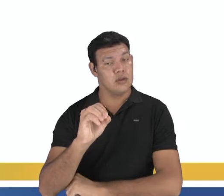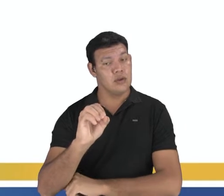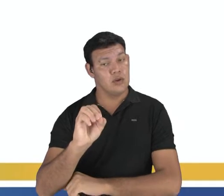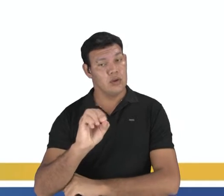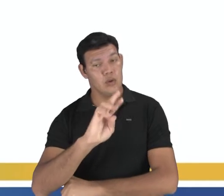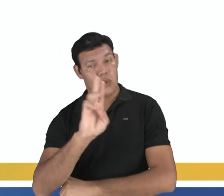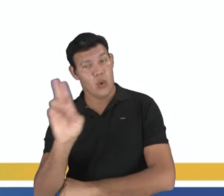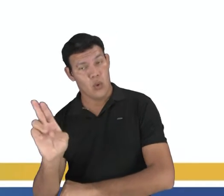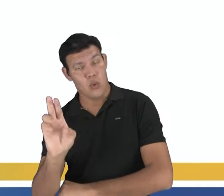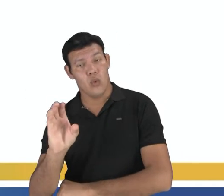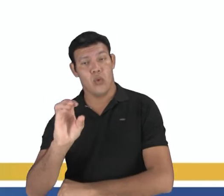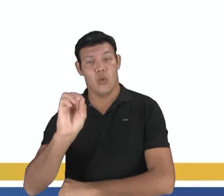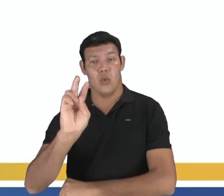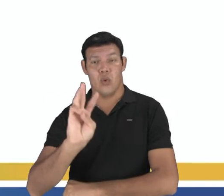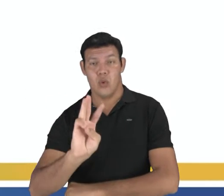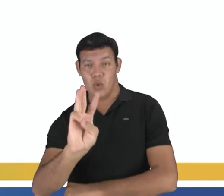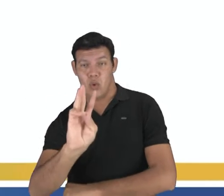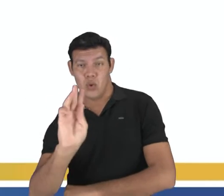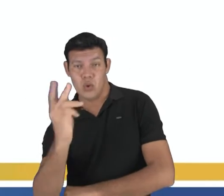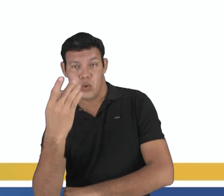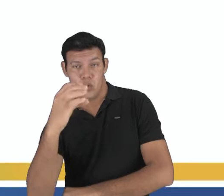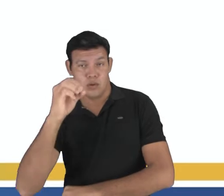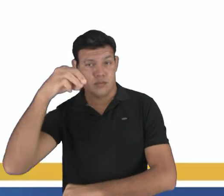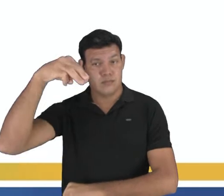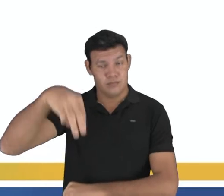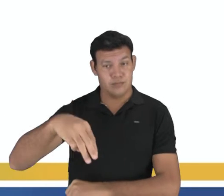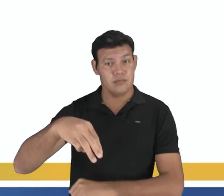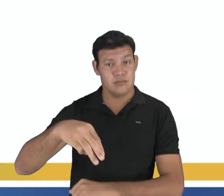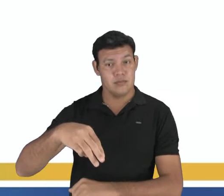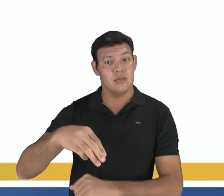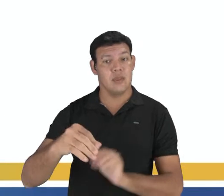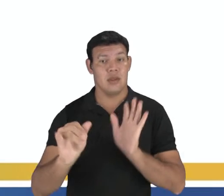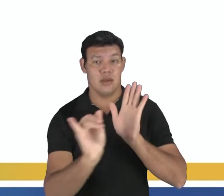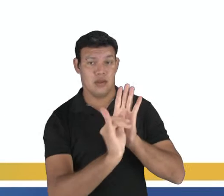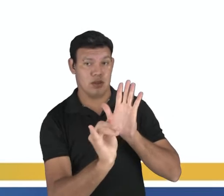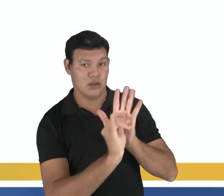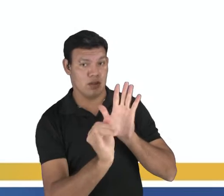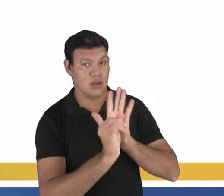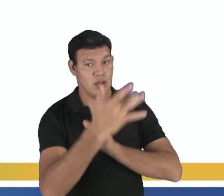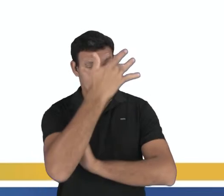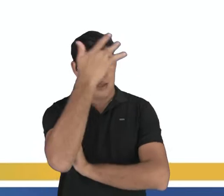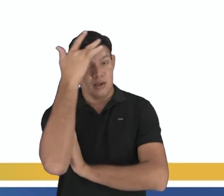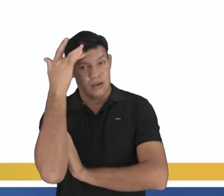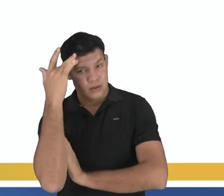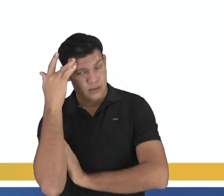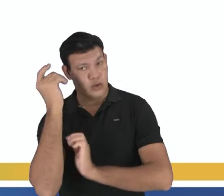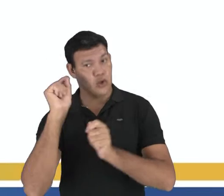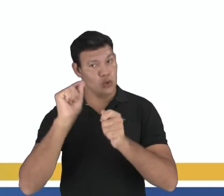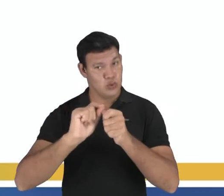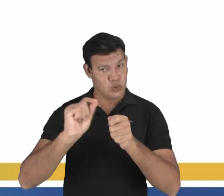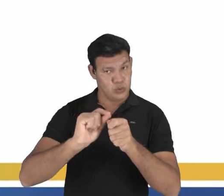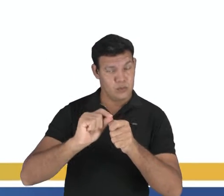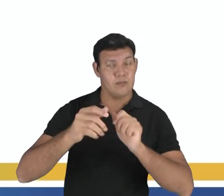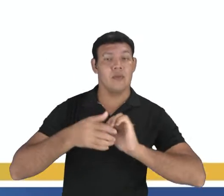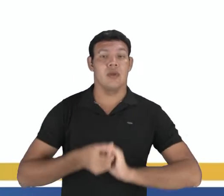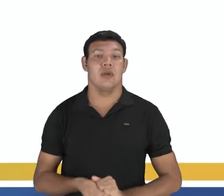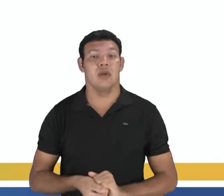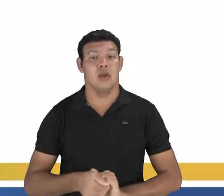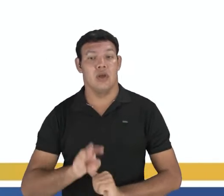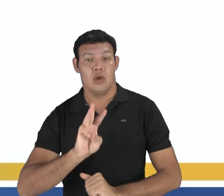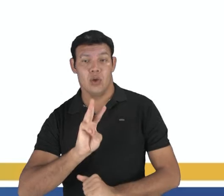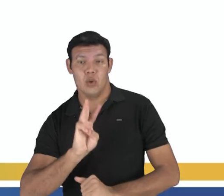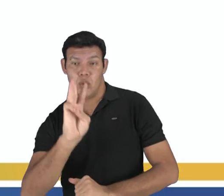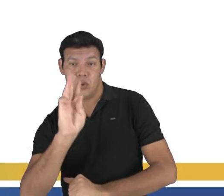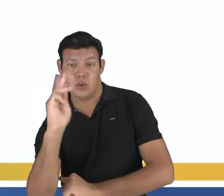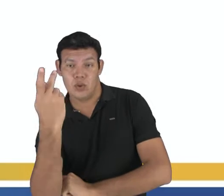podemos dizer que o voo é usado para determinar quem está fazendo algo já o ruim é